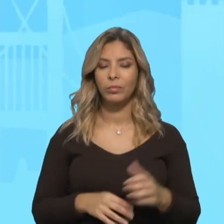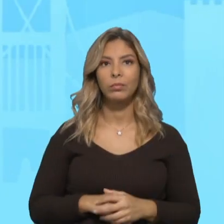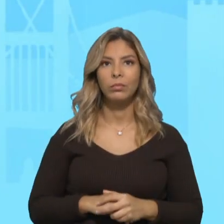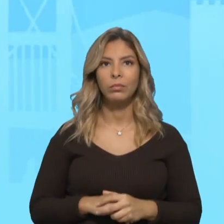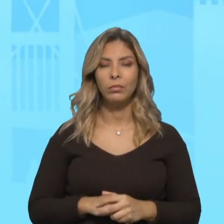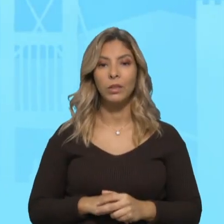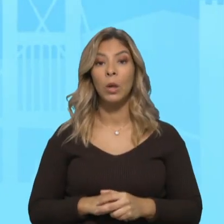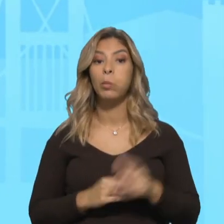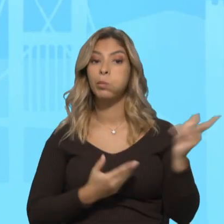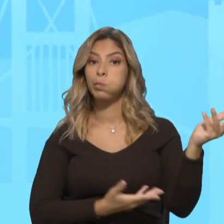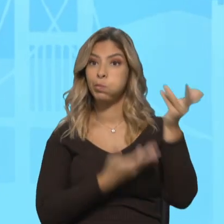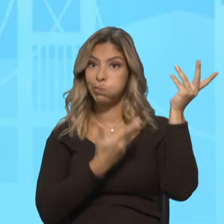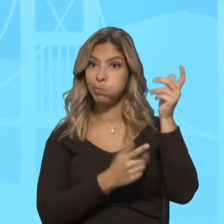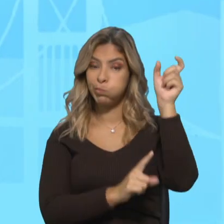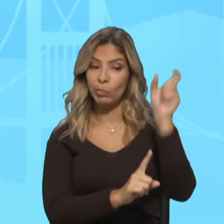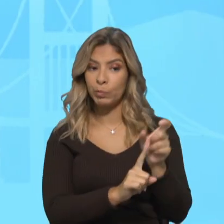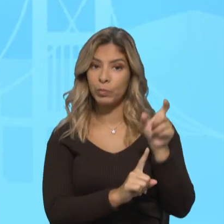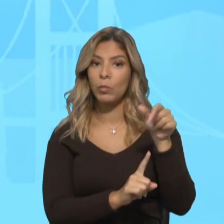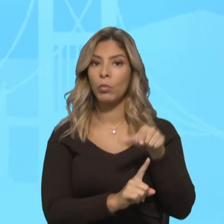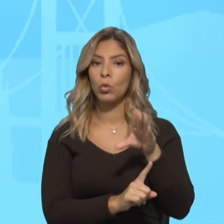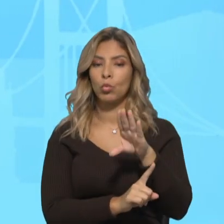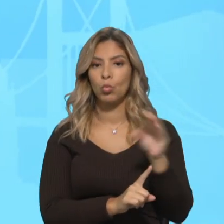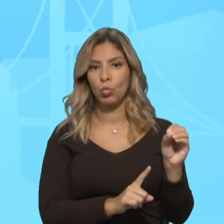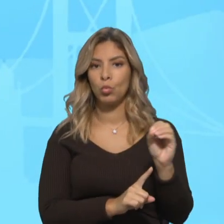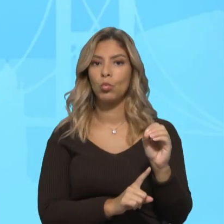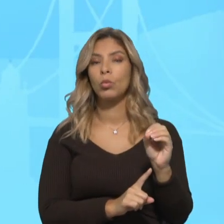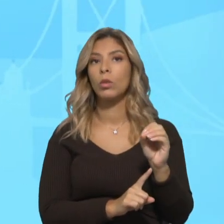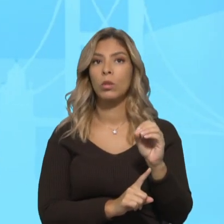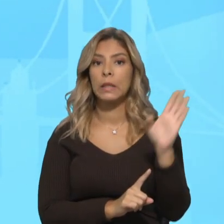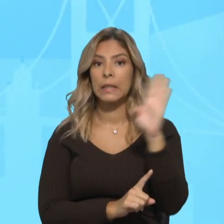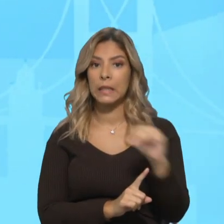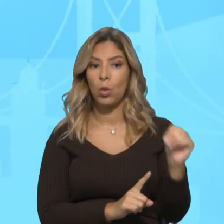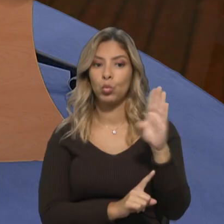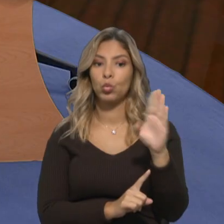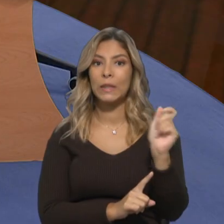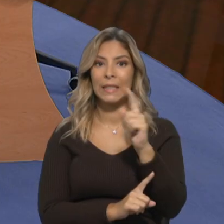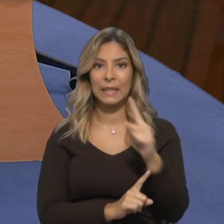canonização de São José Alamano, é um reforço?